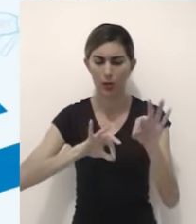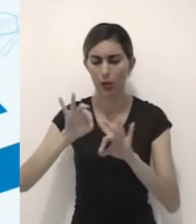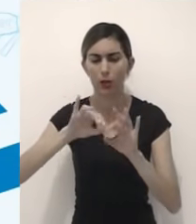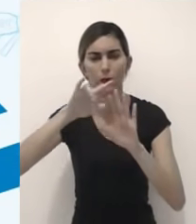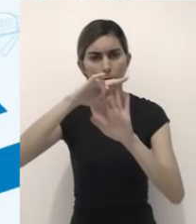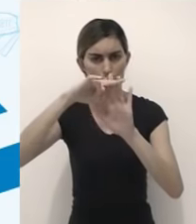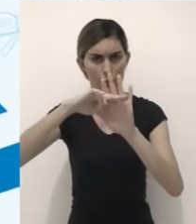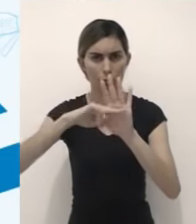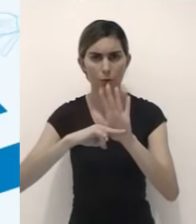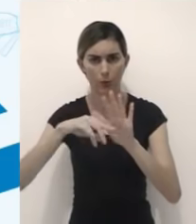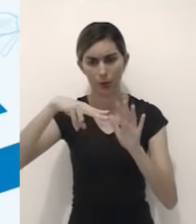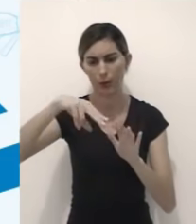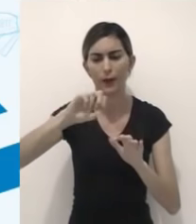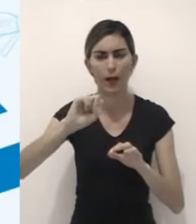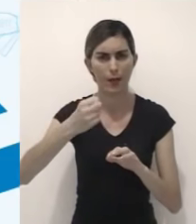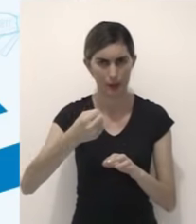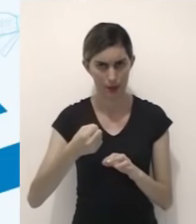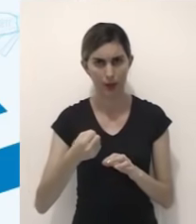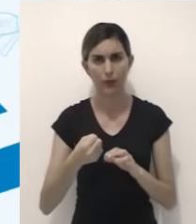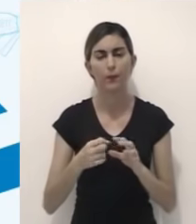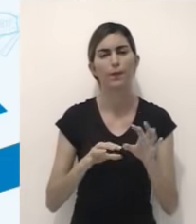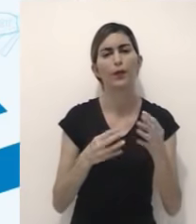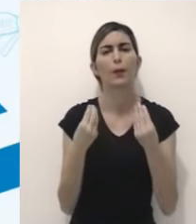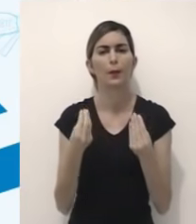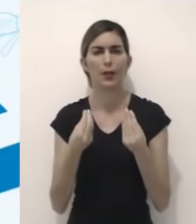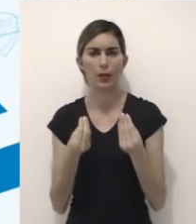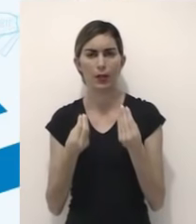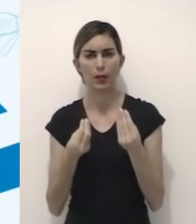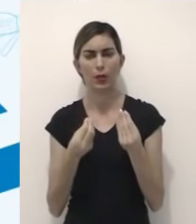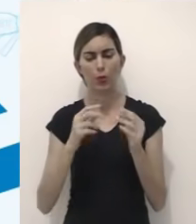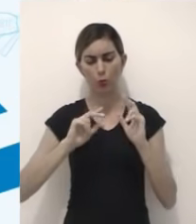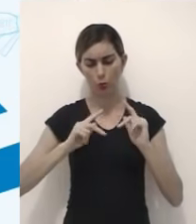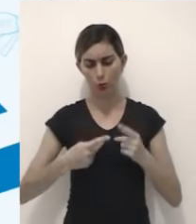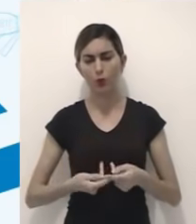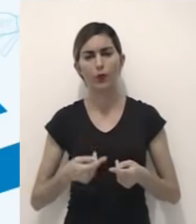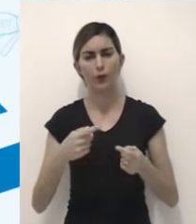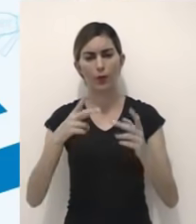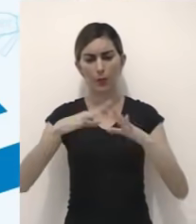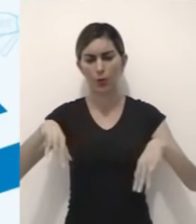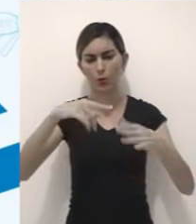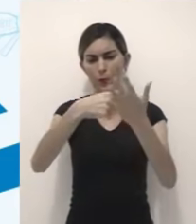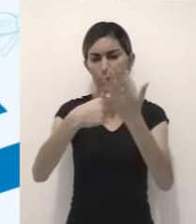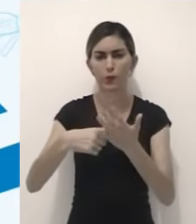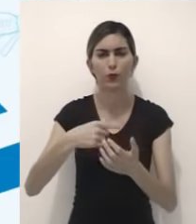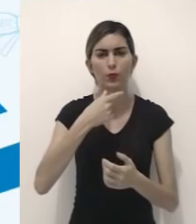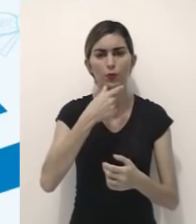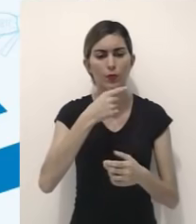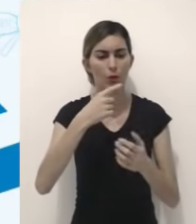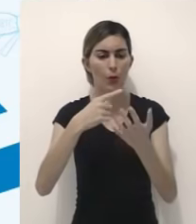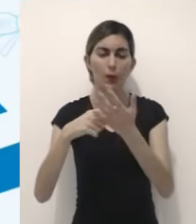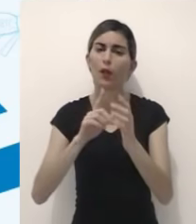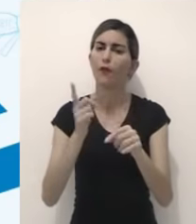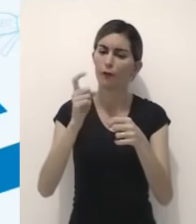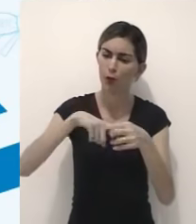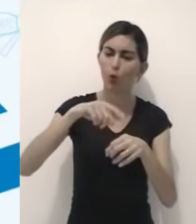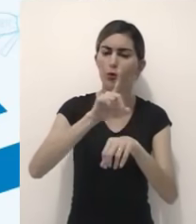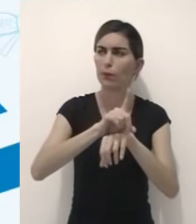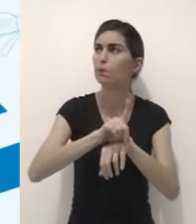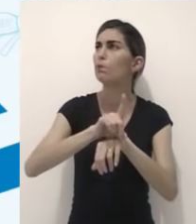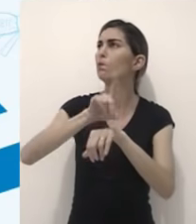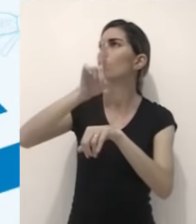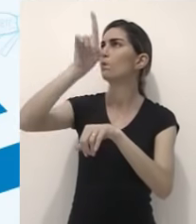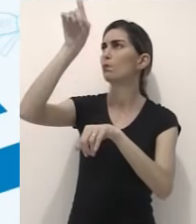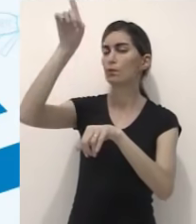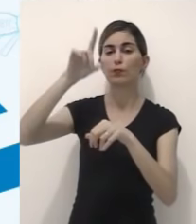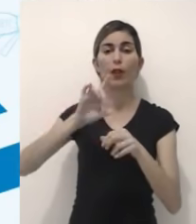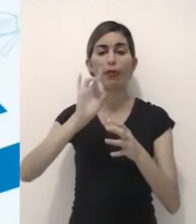missão que está sendo programada pela NASA para que o ser humano volte até a Lua. Vocês podem